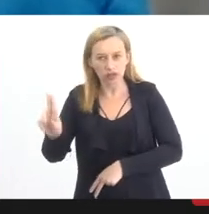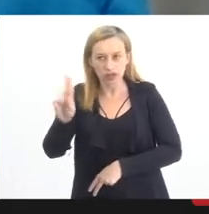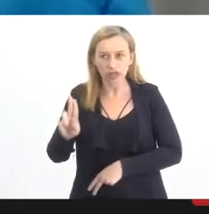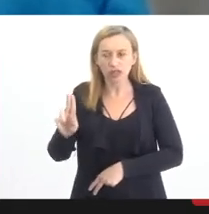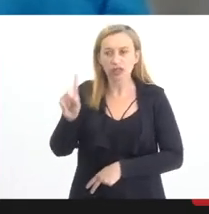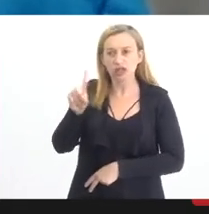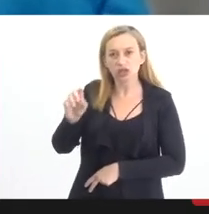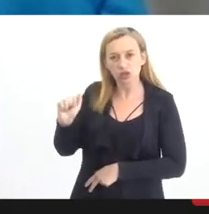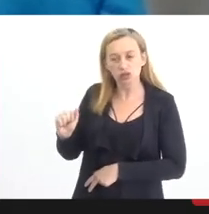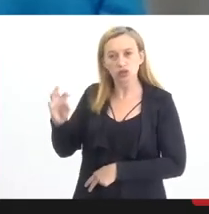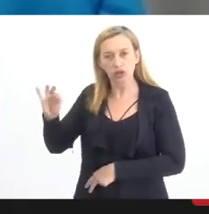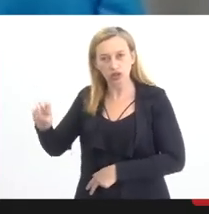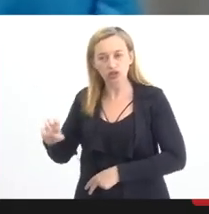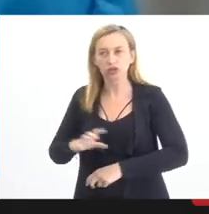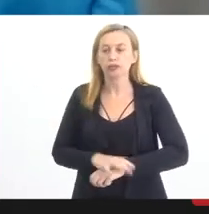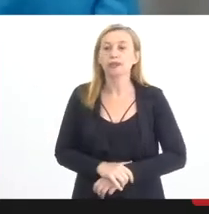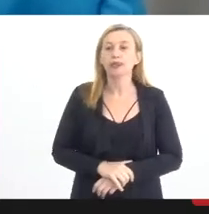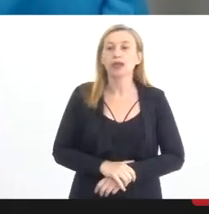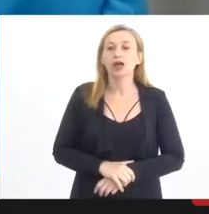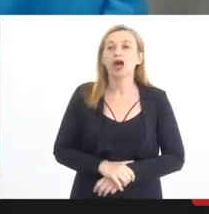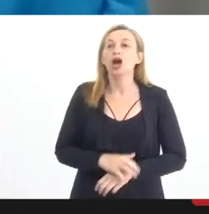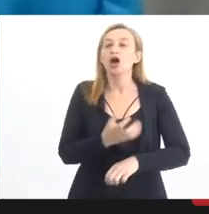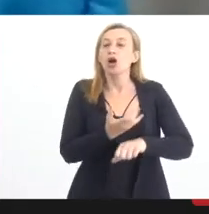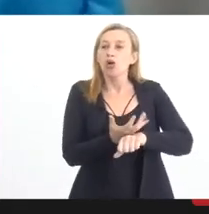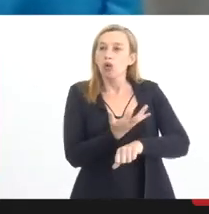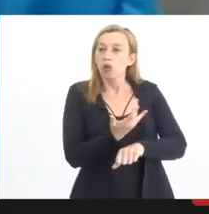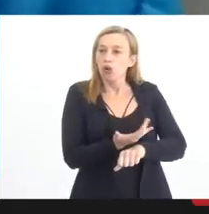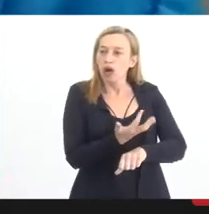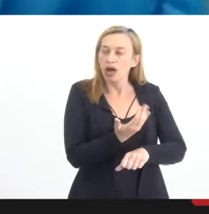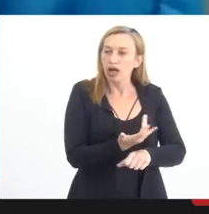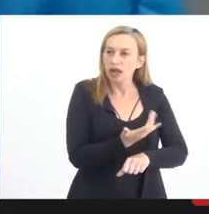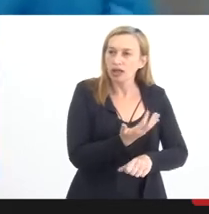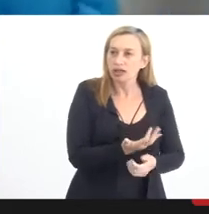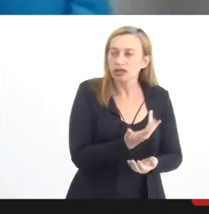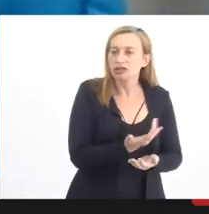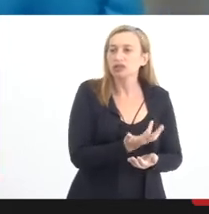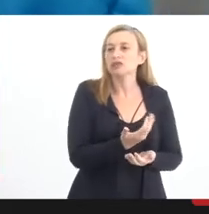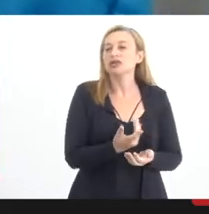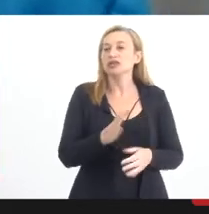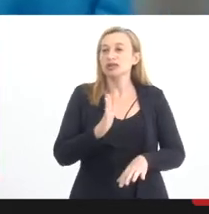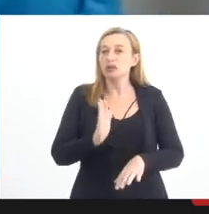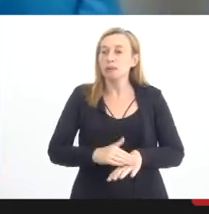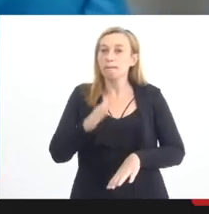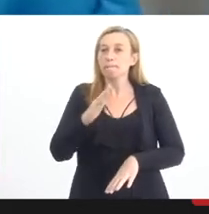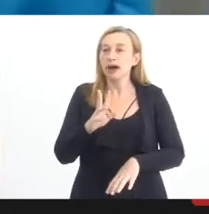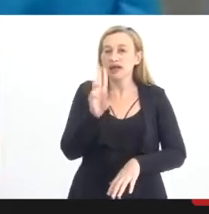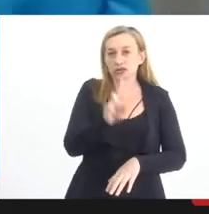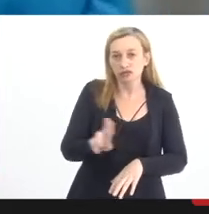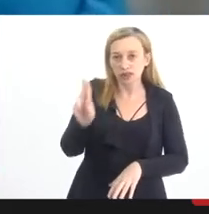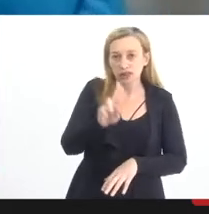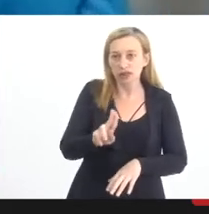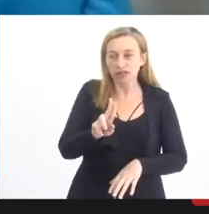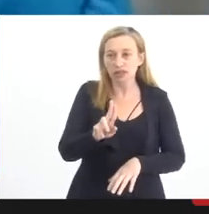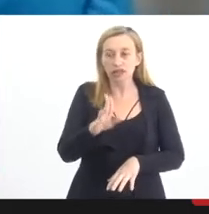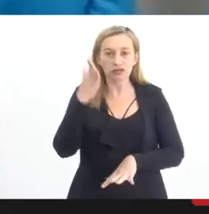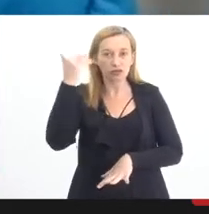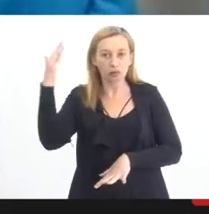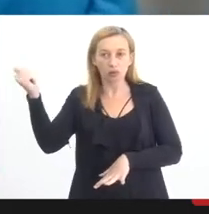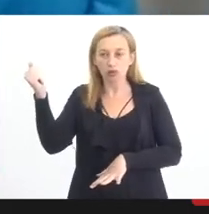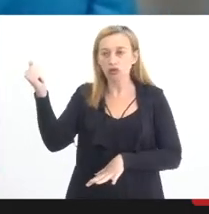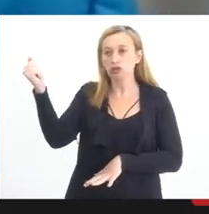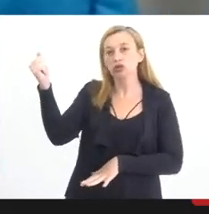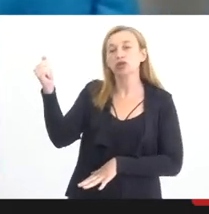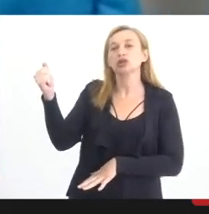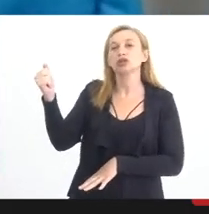Zona Oeste. A UERJ, por ser uma das universidades mais populares do Brasil,